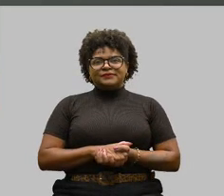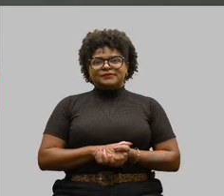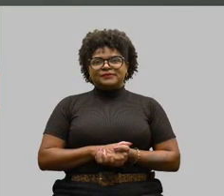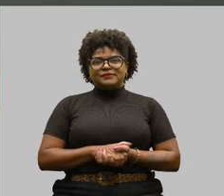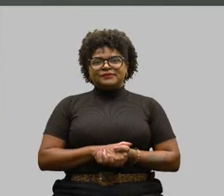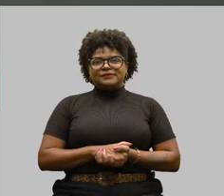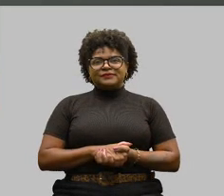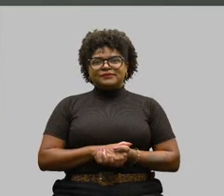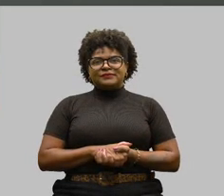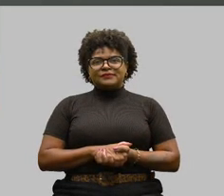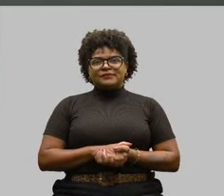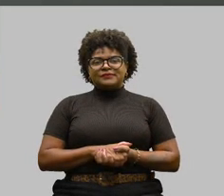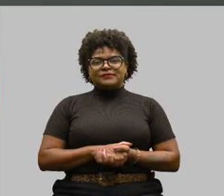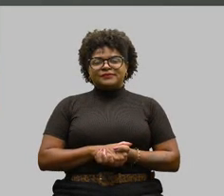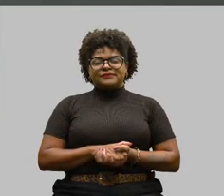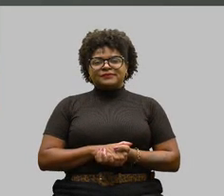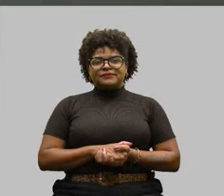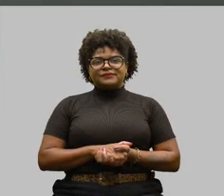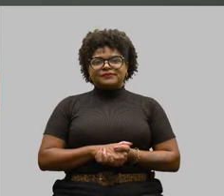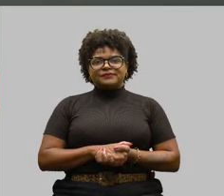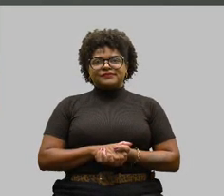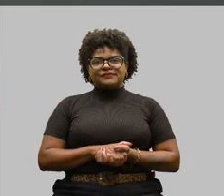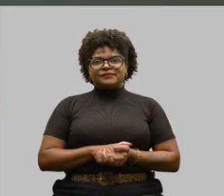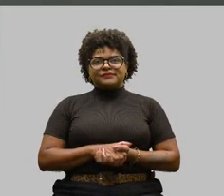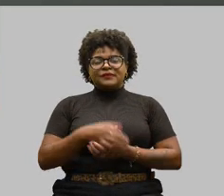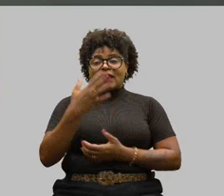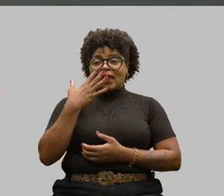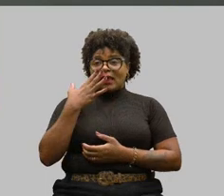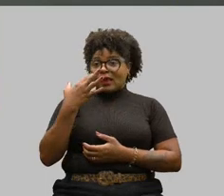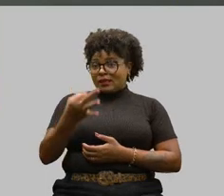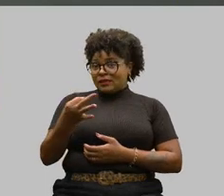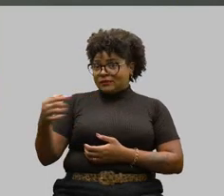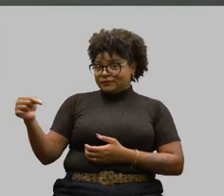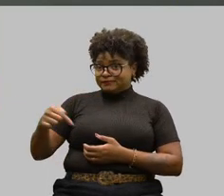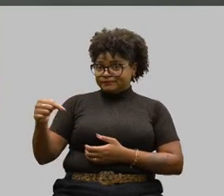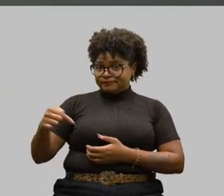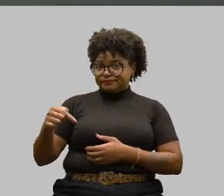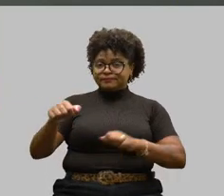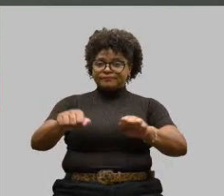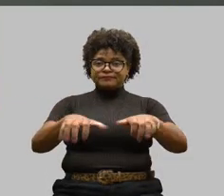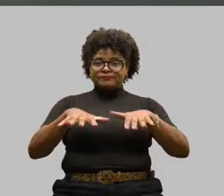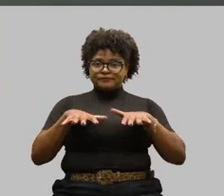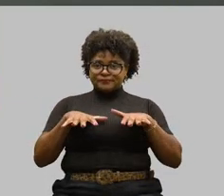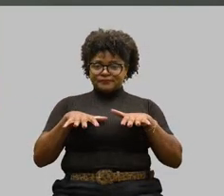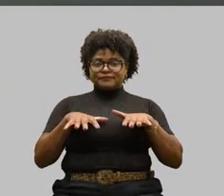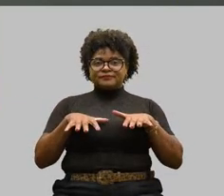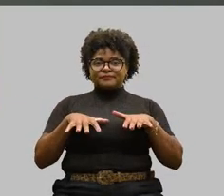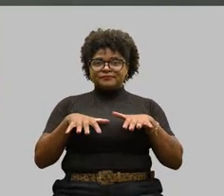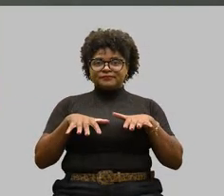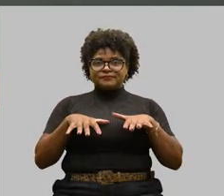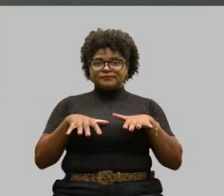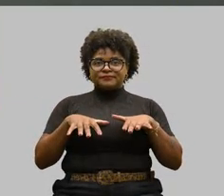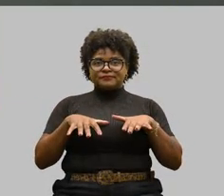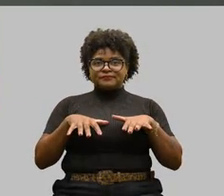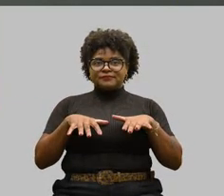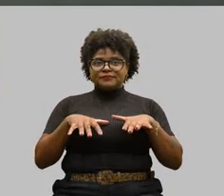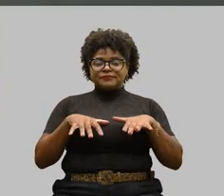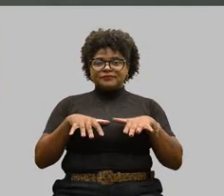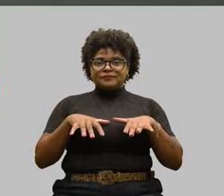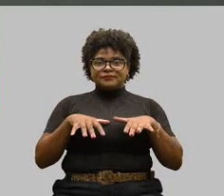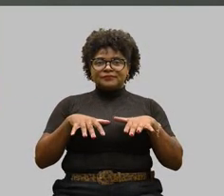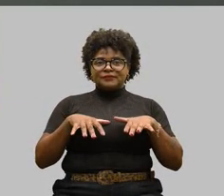e nos chama a atenção e o que nos impulsiona nessa audiência pública são